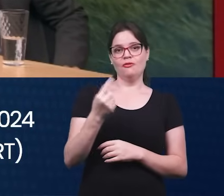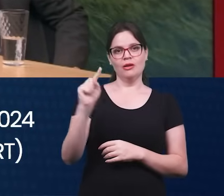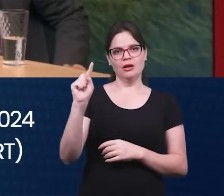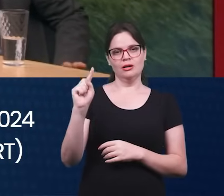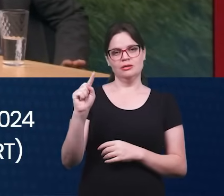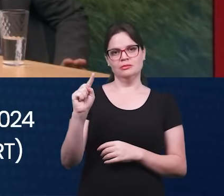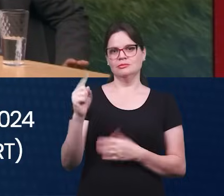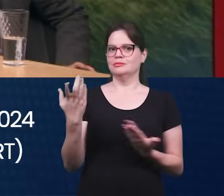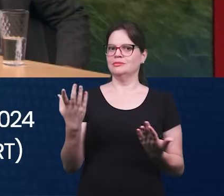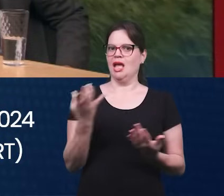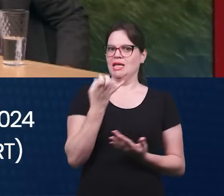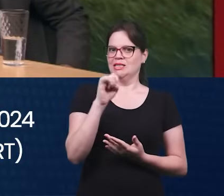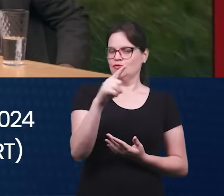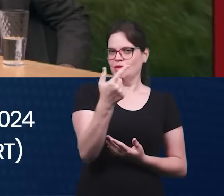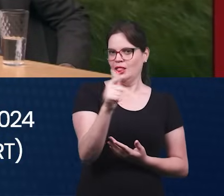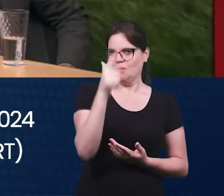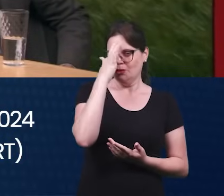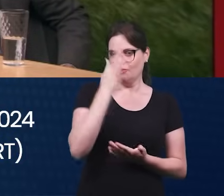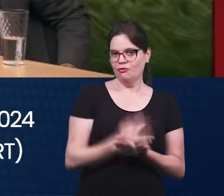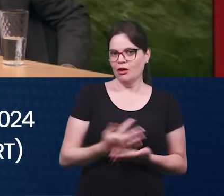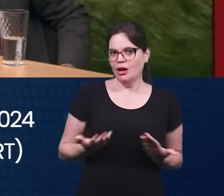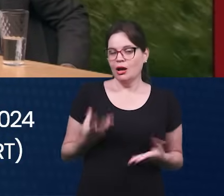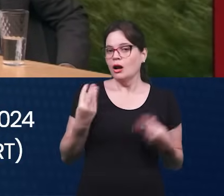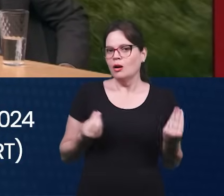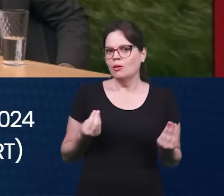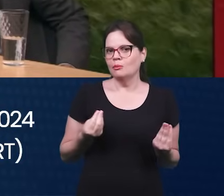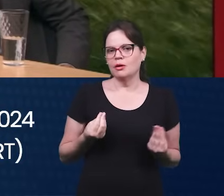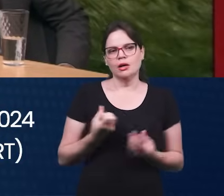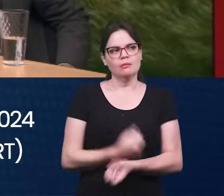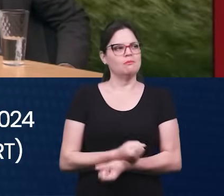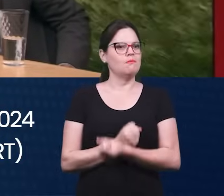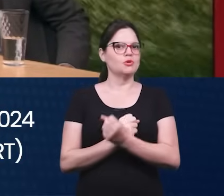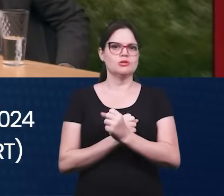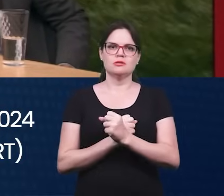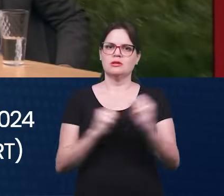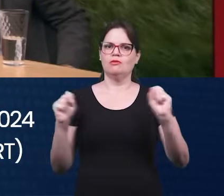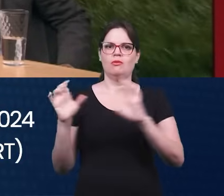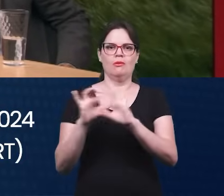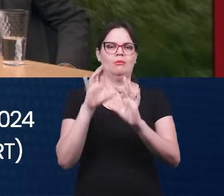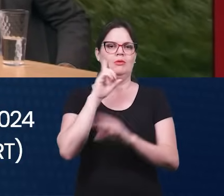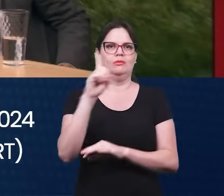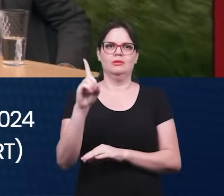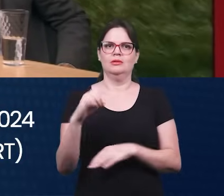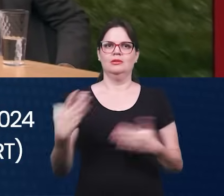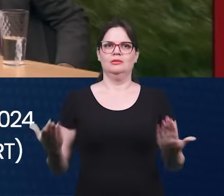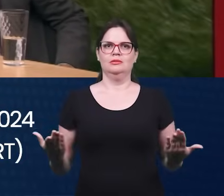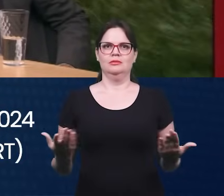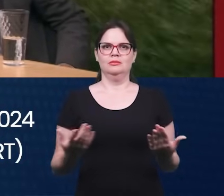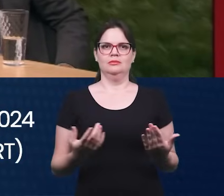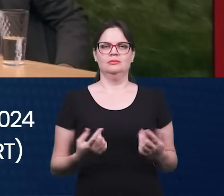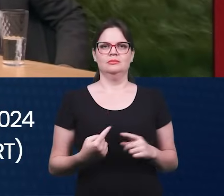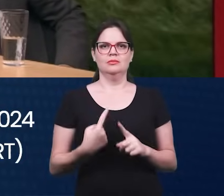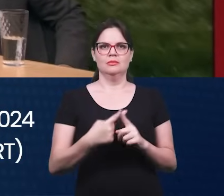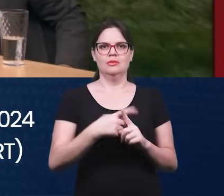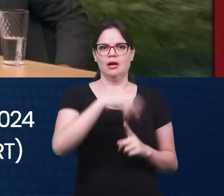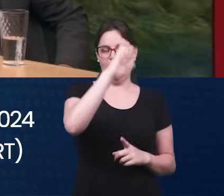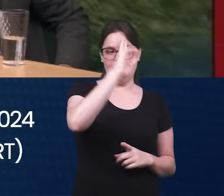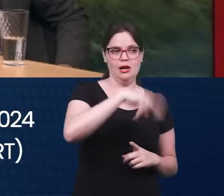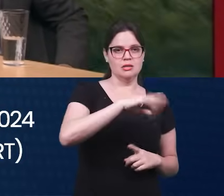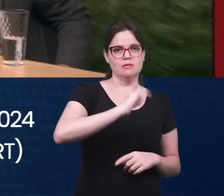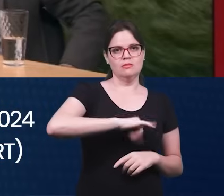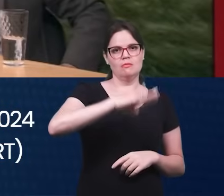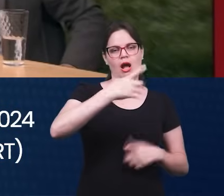agradar a Deus você não vai viver nada de do Espírito sem fé N sem fé não tem jeito eu PR razão e a razão conflita e a você vê fé também não vem de